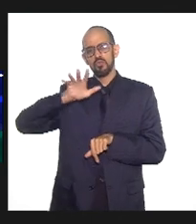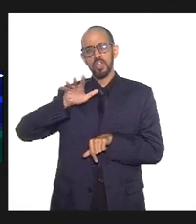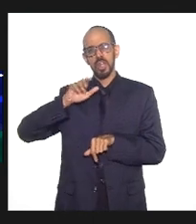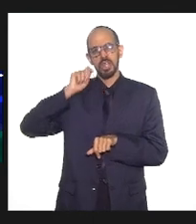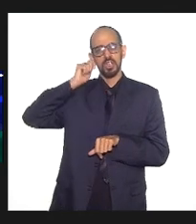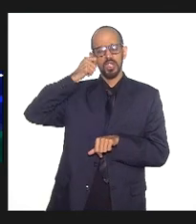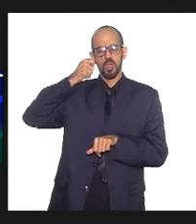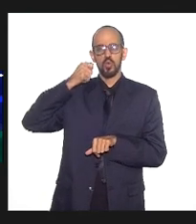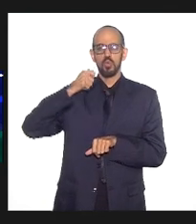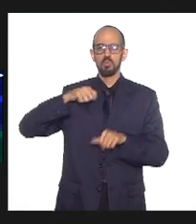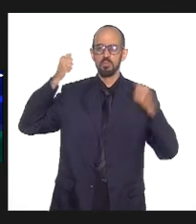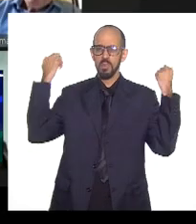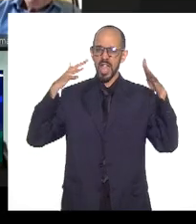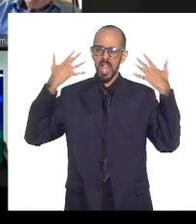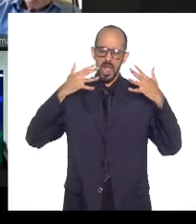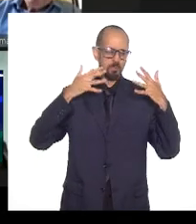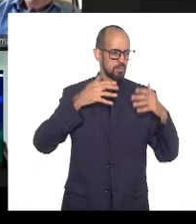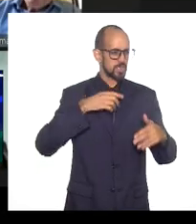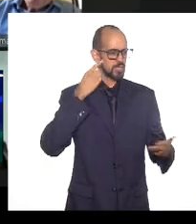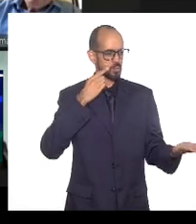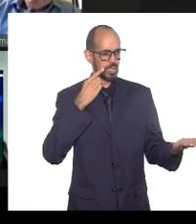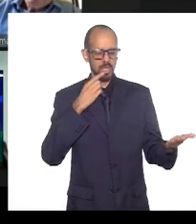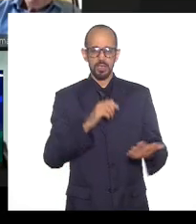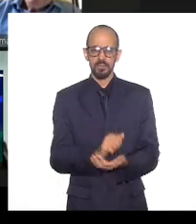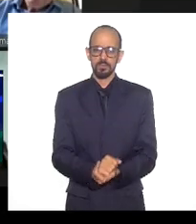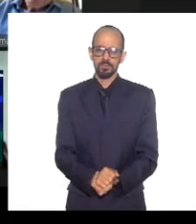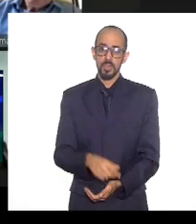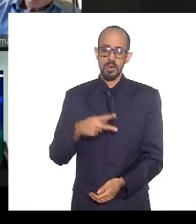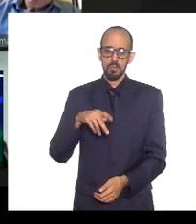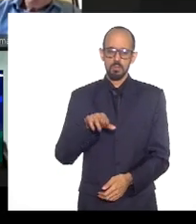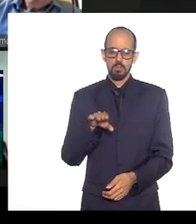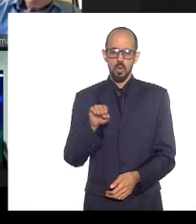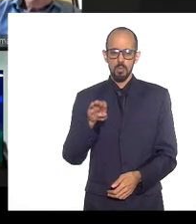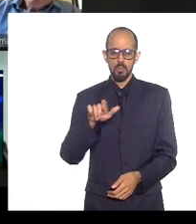preto. Parabéns, deputada Mônica. Deputado Felipe Poubel.